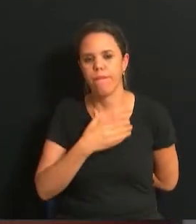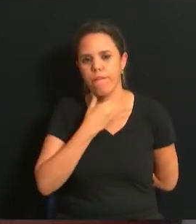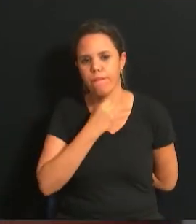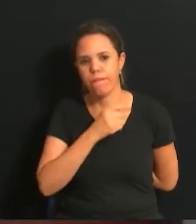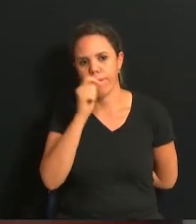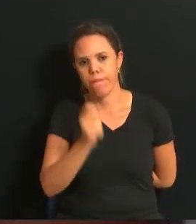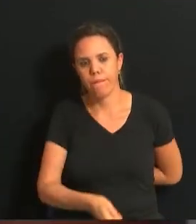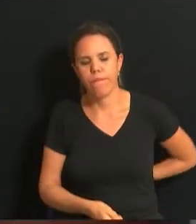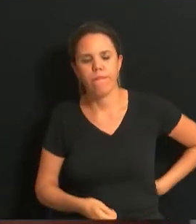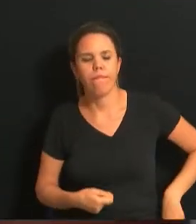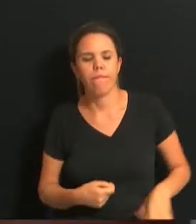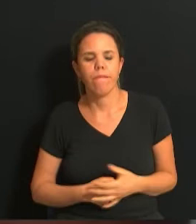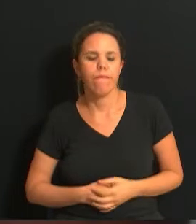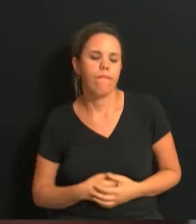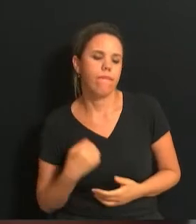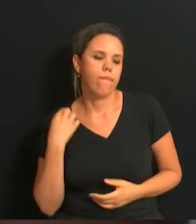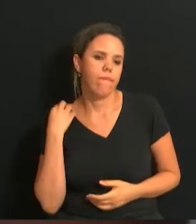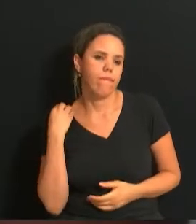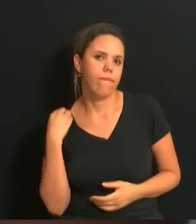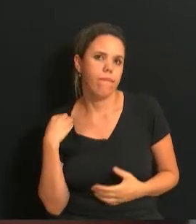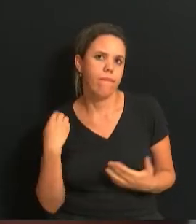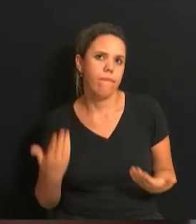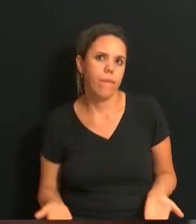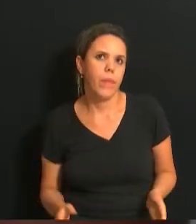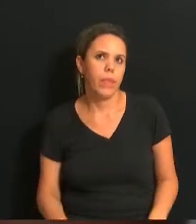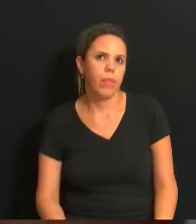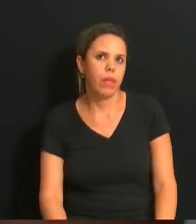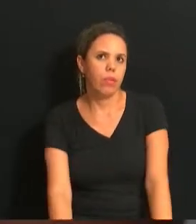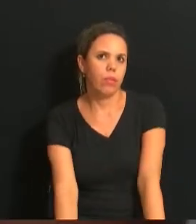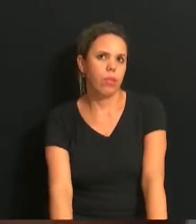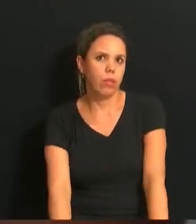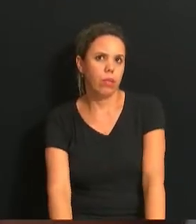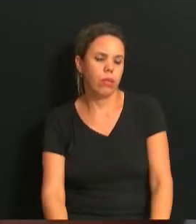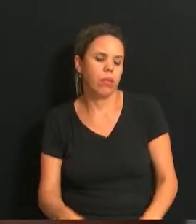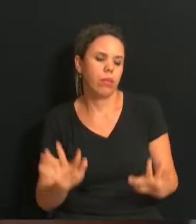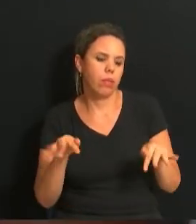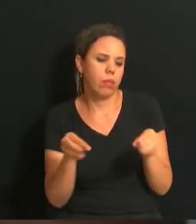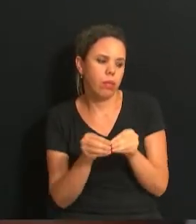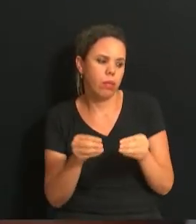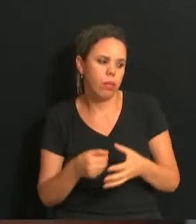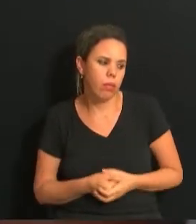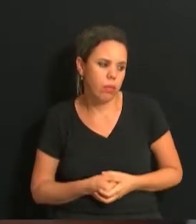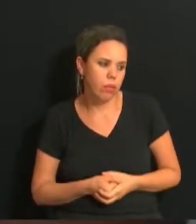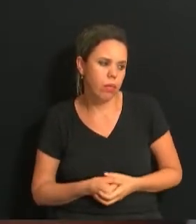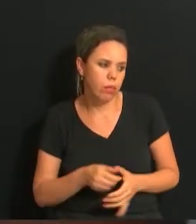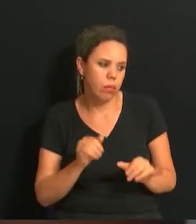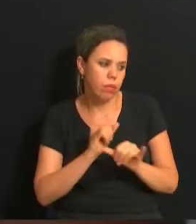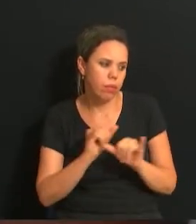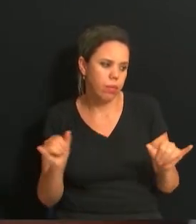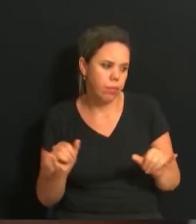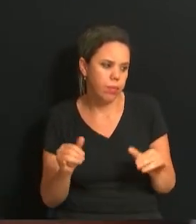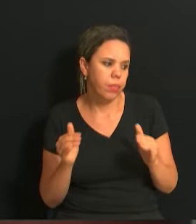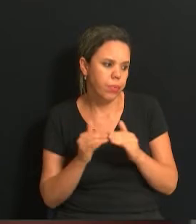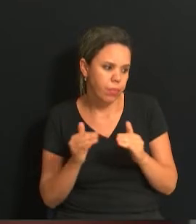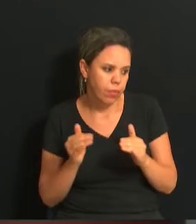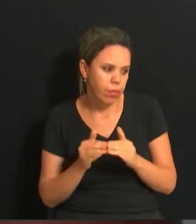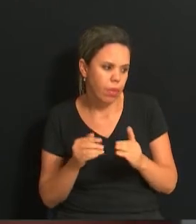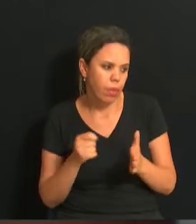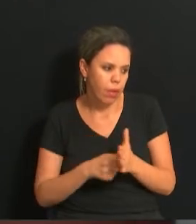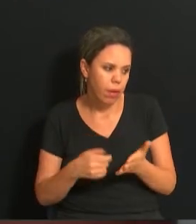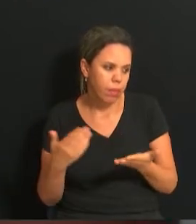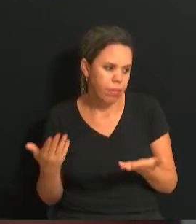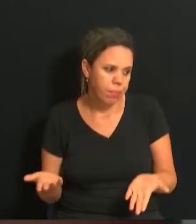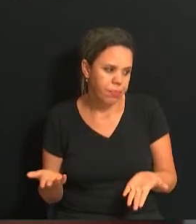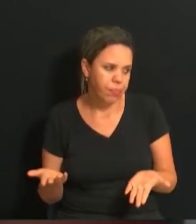de misoginia. Então, eu encerro aqui dizendo que concordo com o encaminhamento, né,